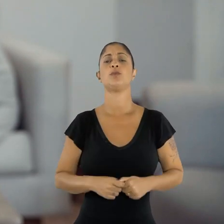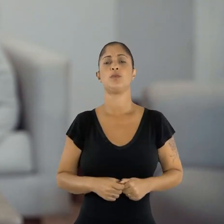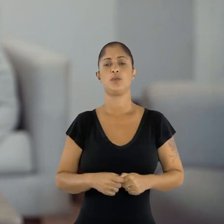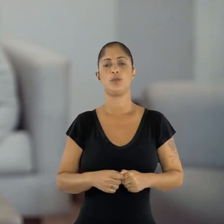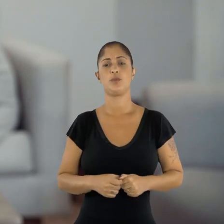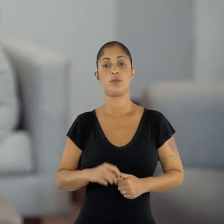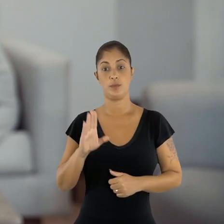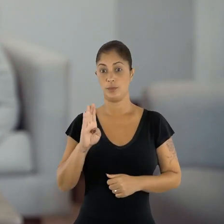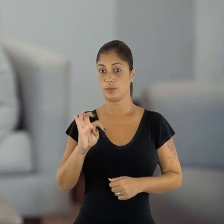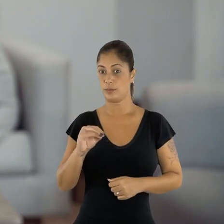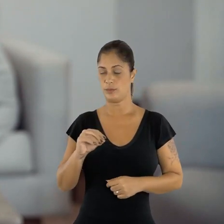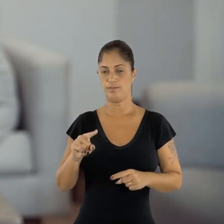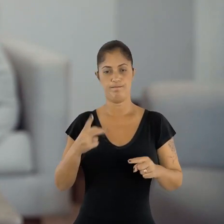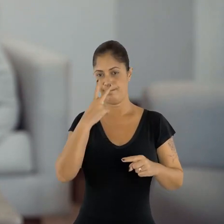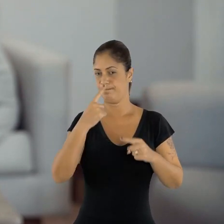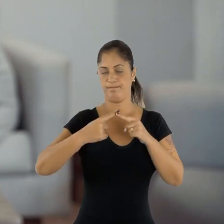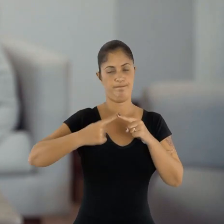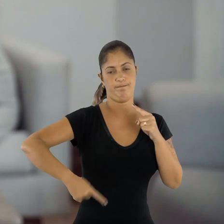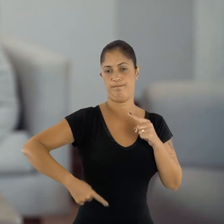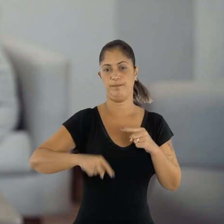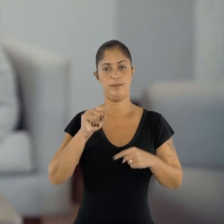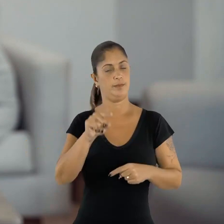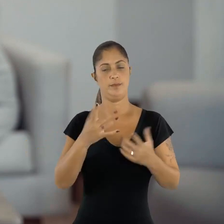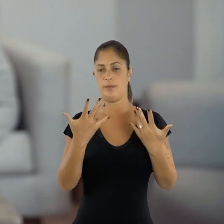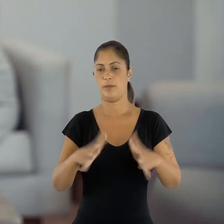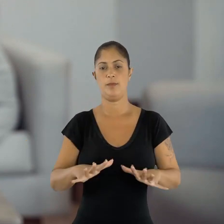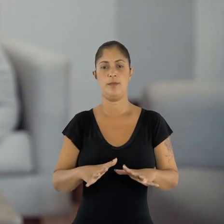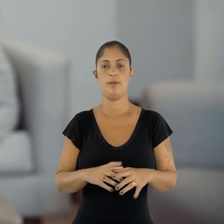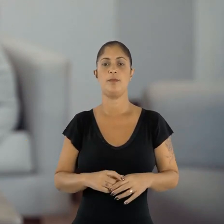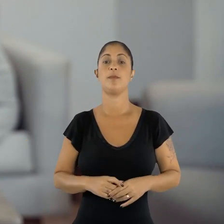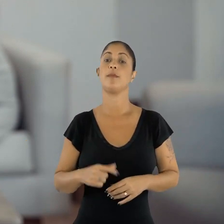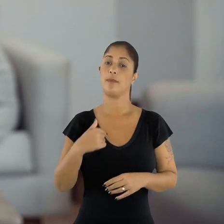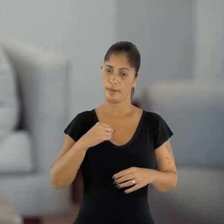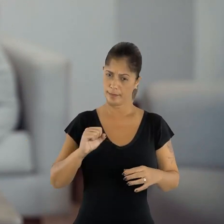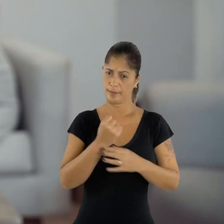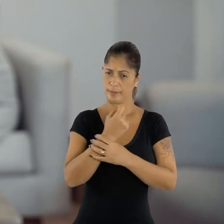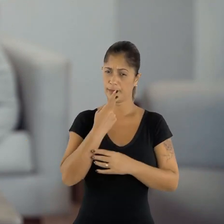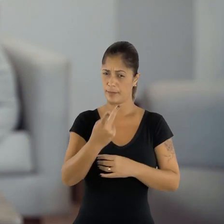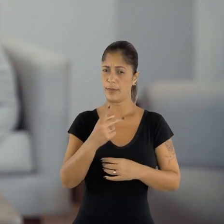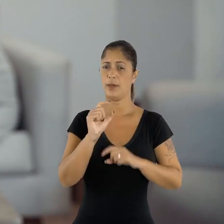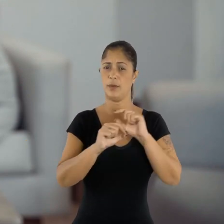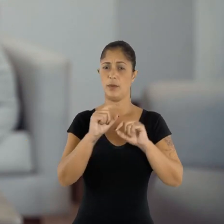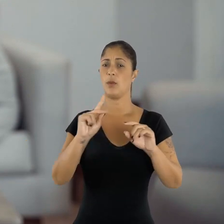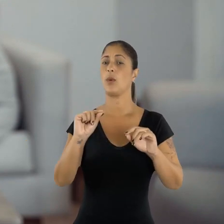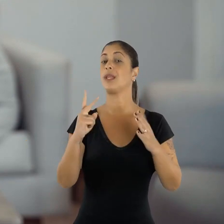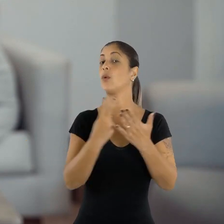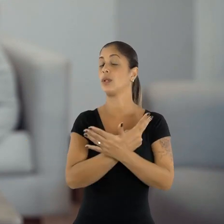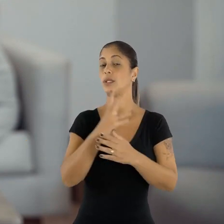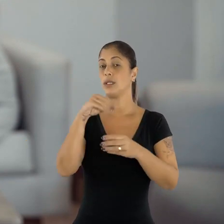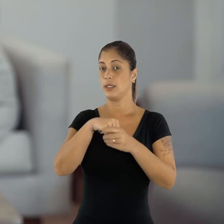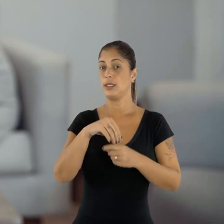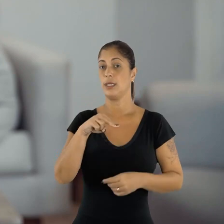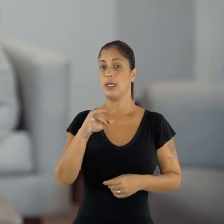aquilo que haviam pregado. Já Beto rompeu rompeu com com isso. isso. E eu te posso Eu posso te assegurar que o repulsa o que